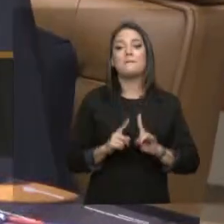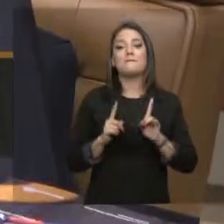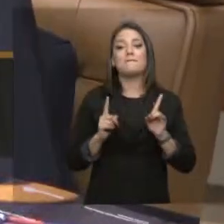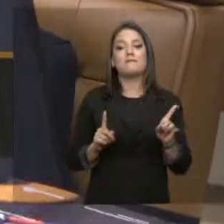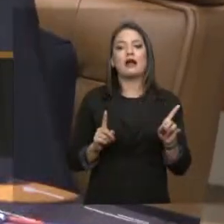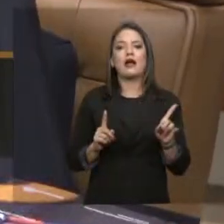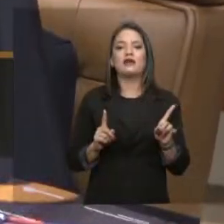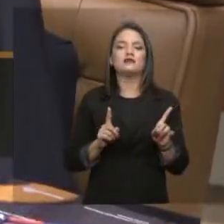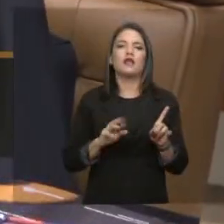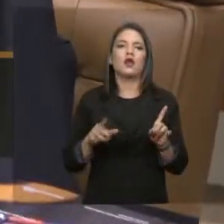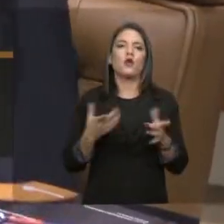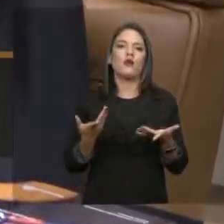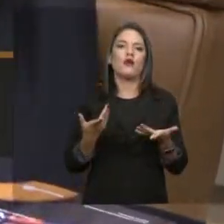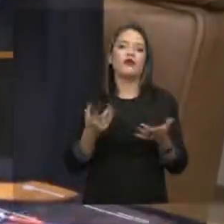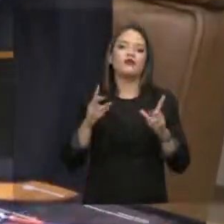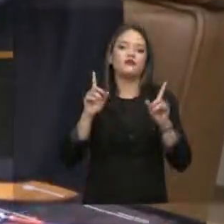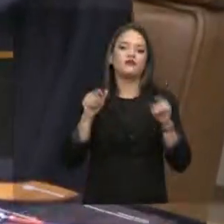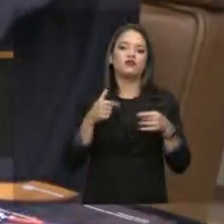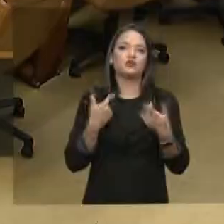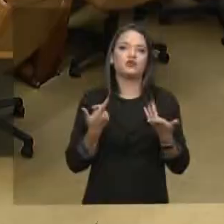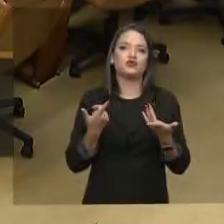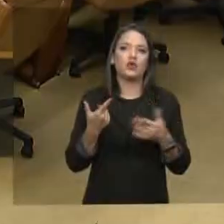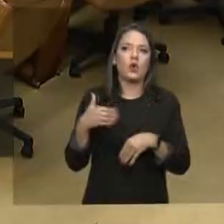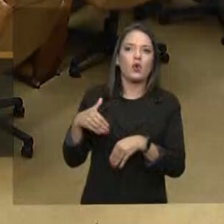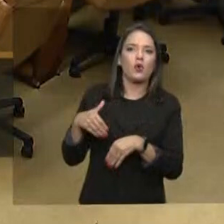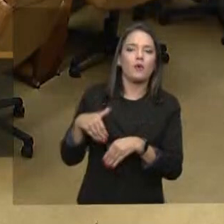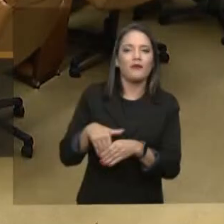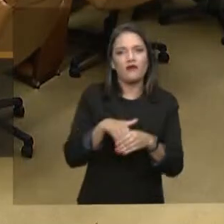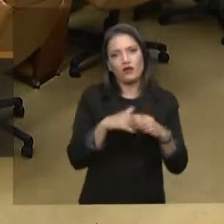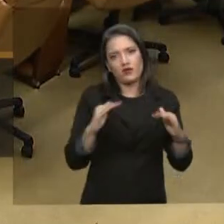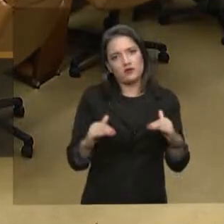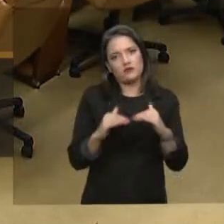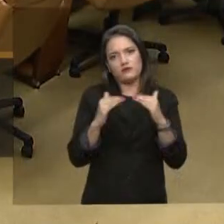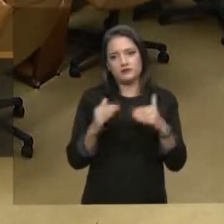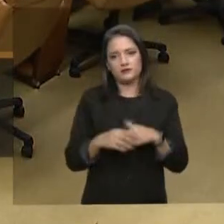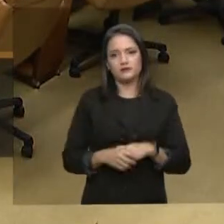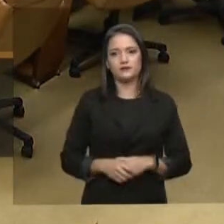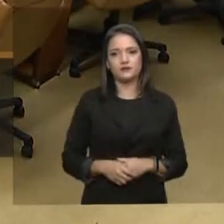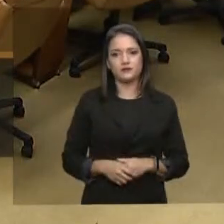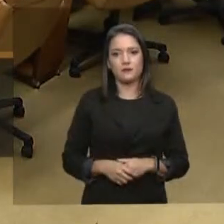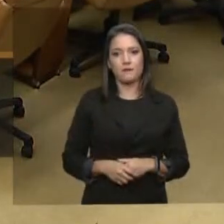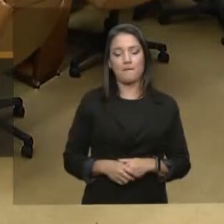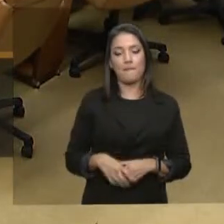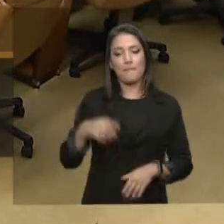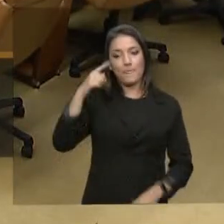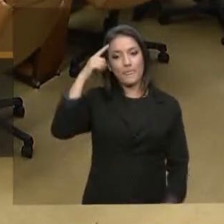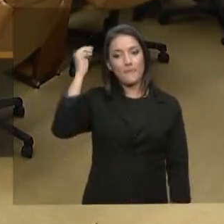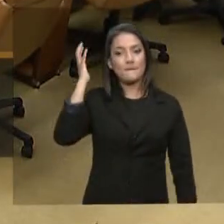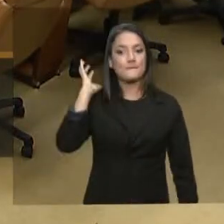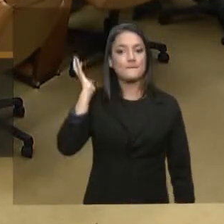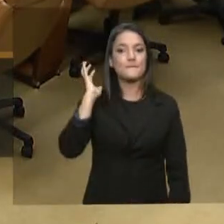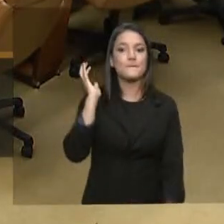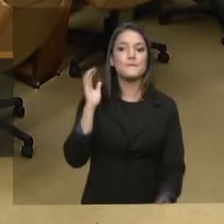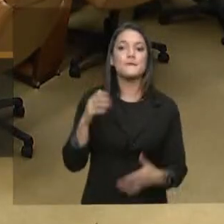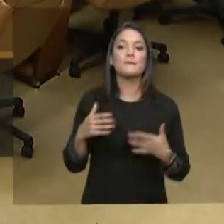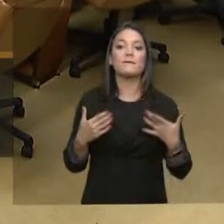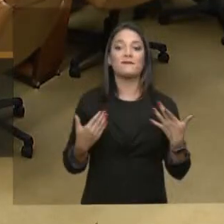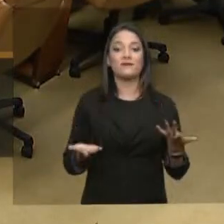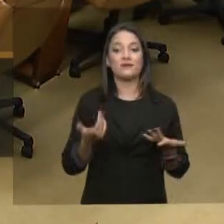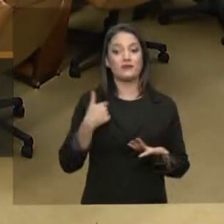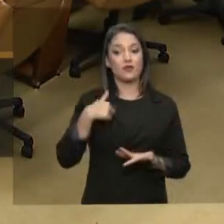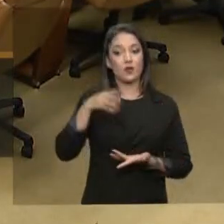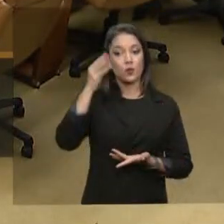da cabimento. Da violação expressa à legislação, que foi um dos itens. Mas, de qualquer sorte, eu